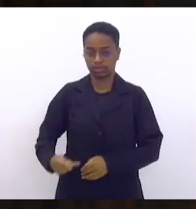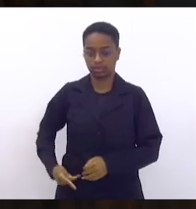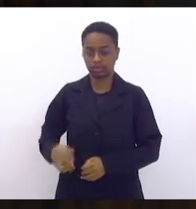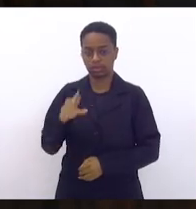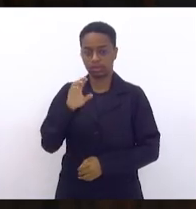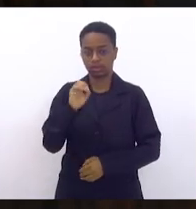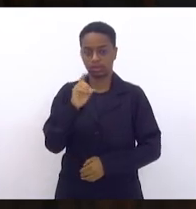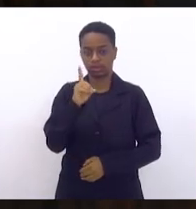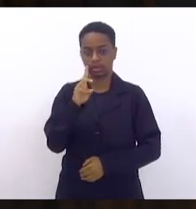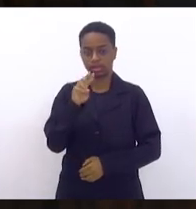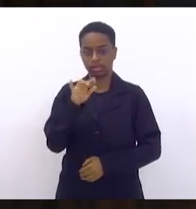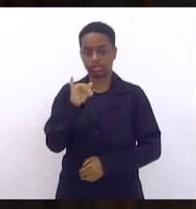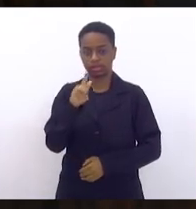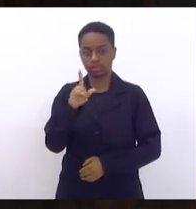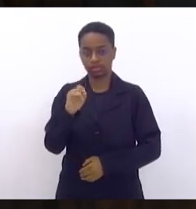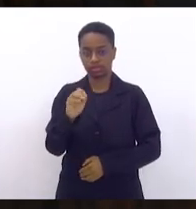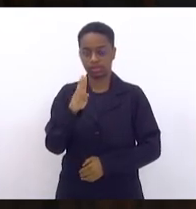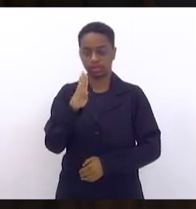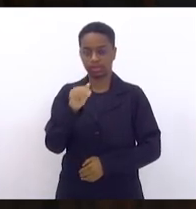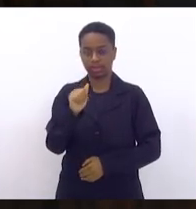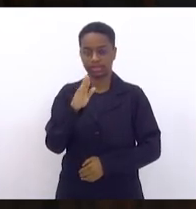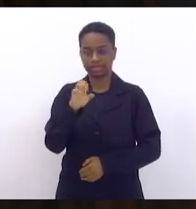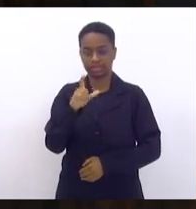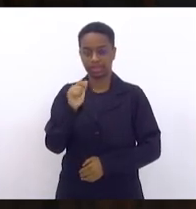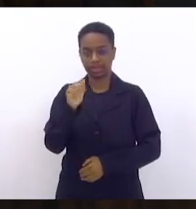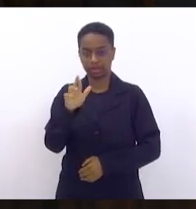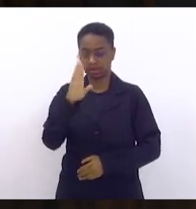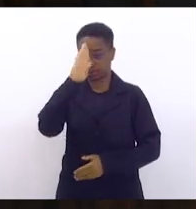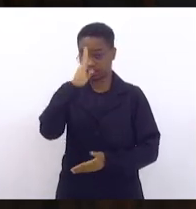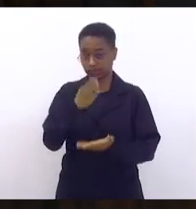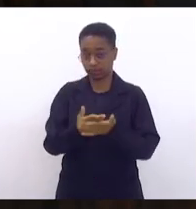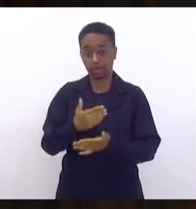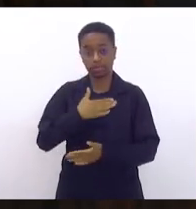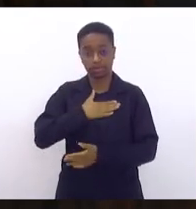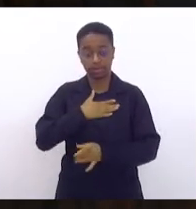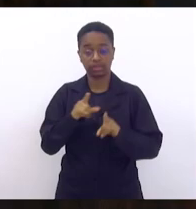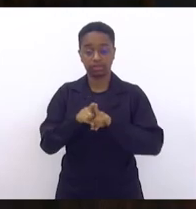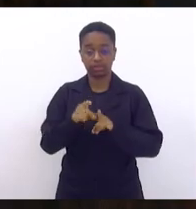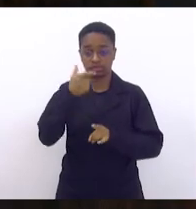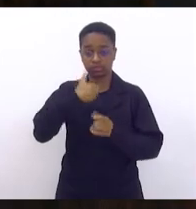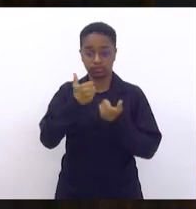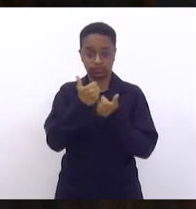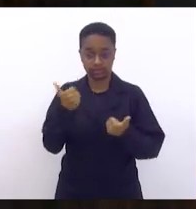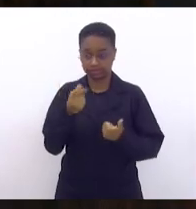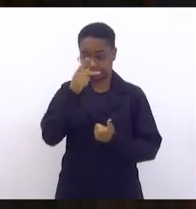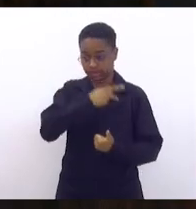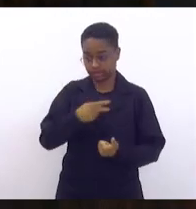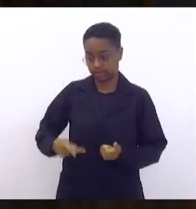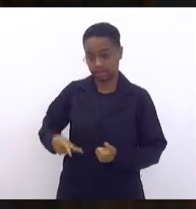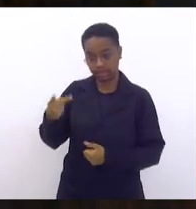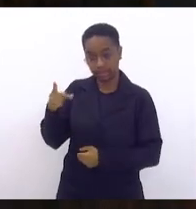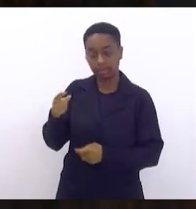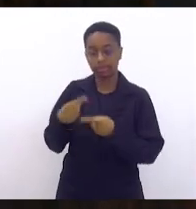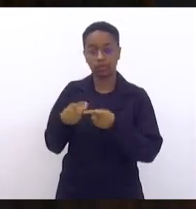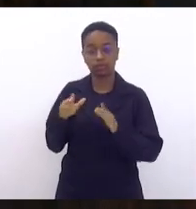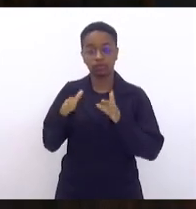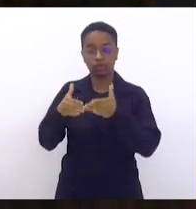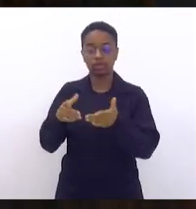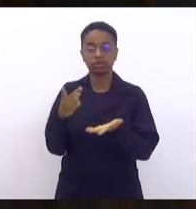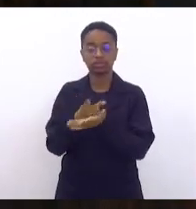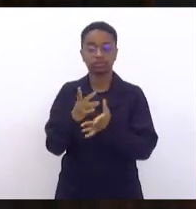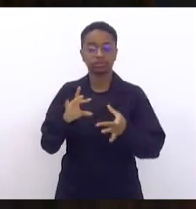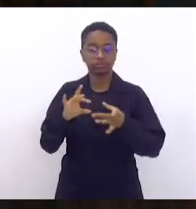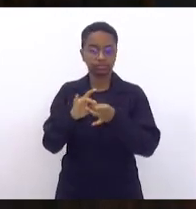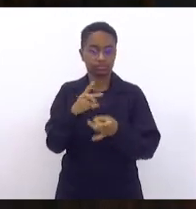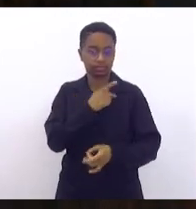Bacelar que me confiou e me incumbiu como vice-presidente dele porque o fórum sempre foi ligado à